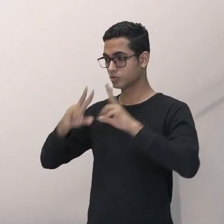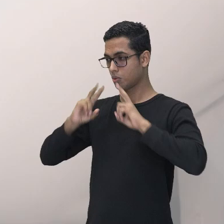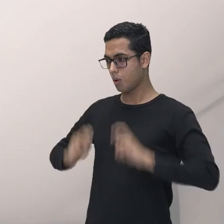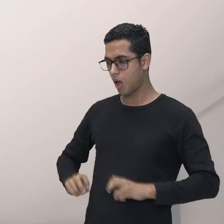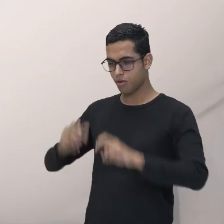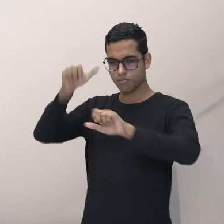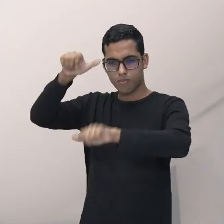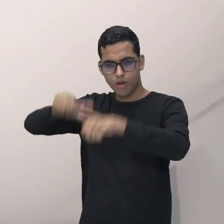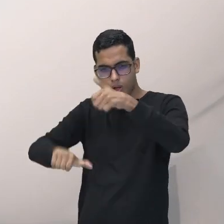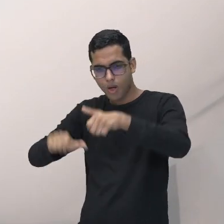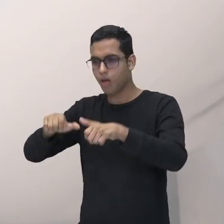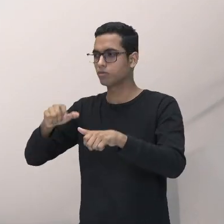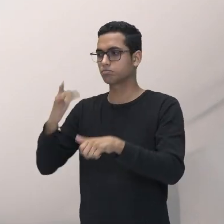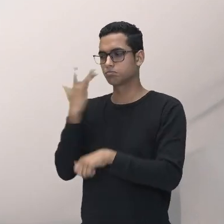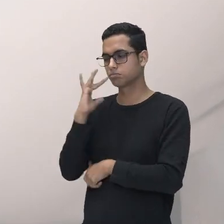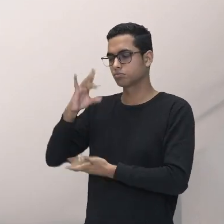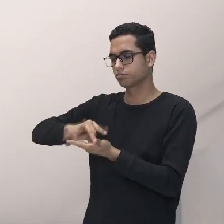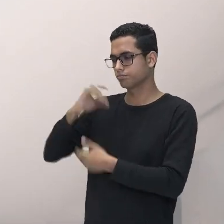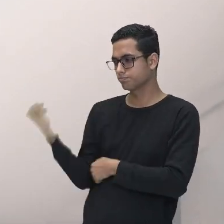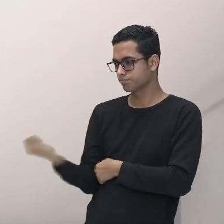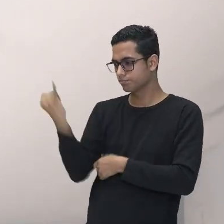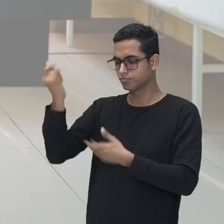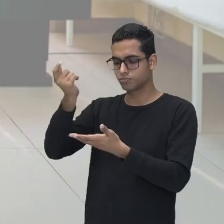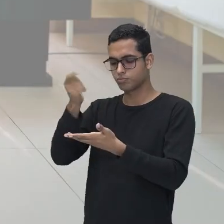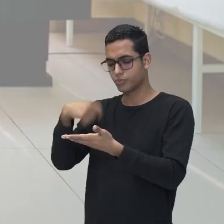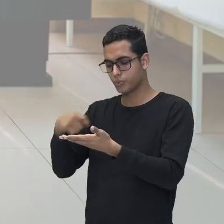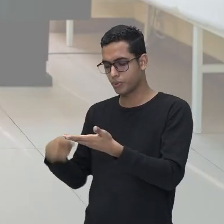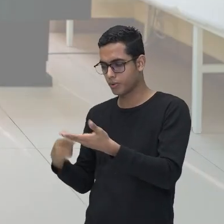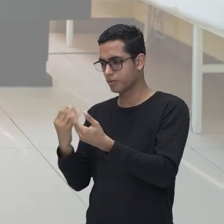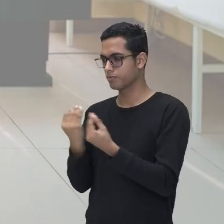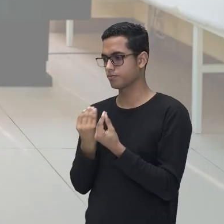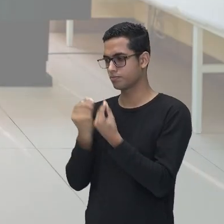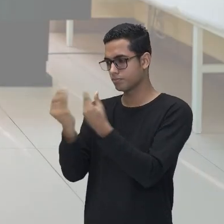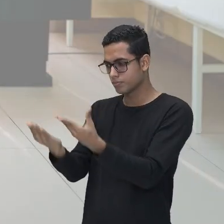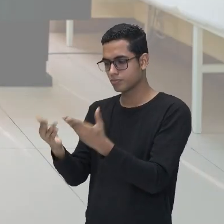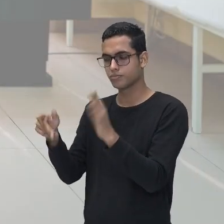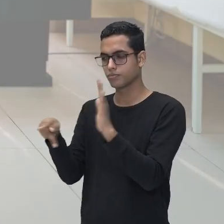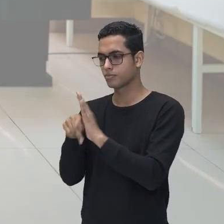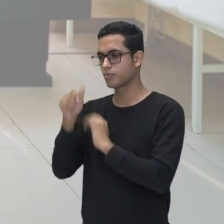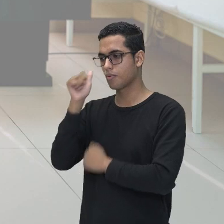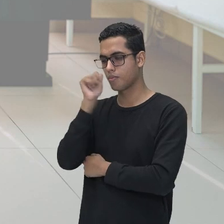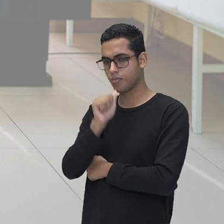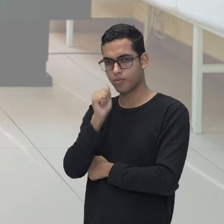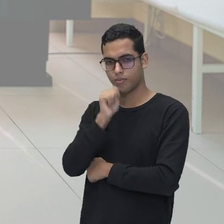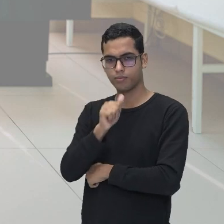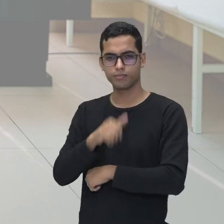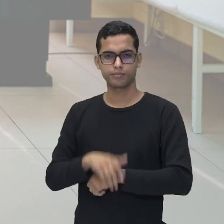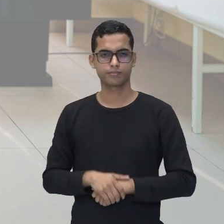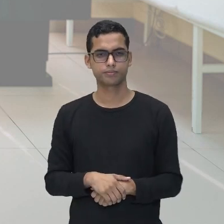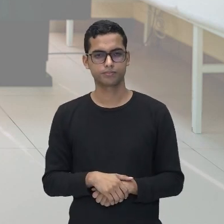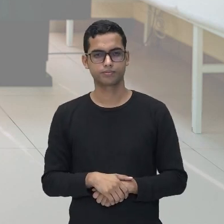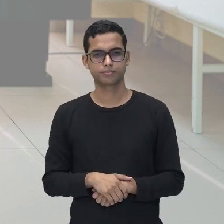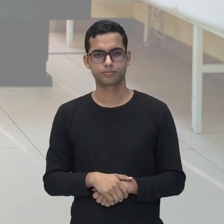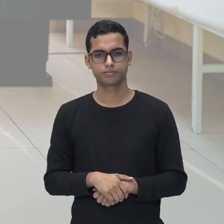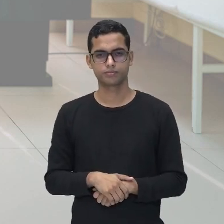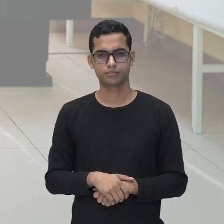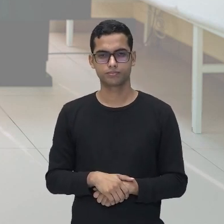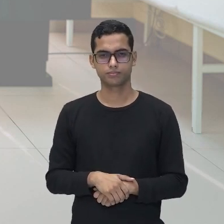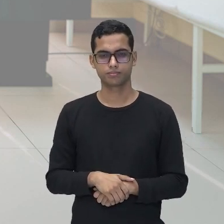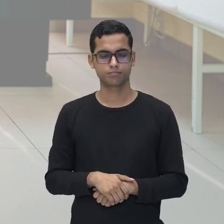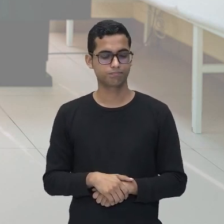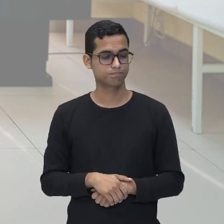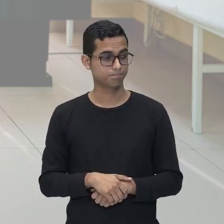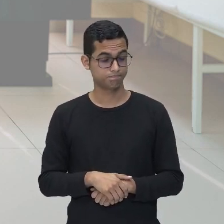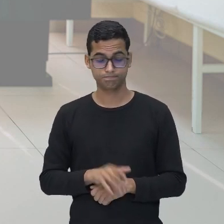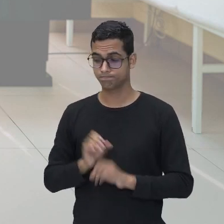e análises que considerava necessários. Entregou o papel à mulher. Aqui tem, minha senhora.